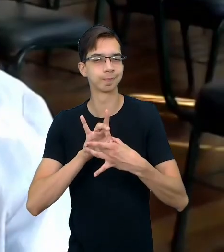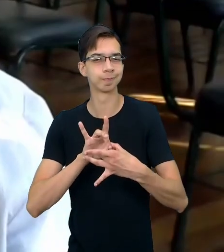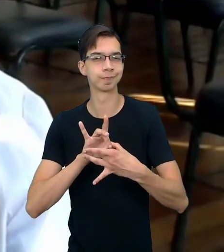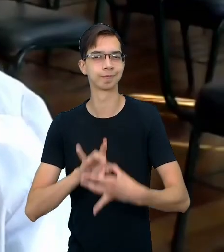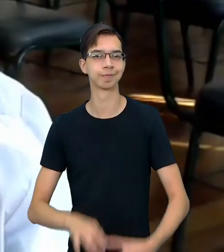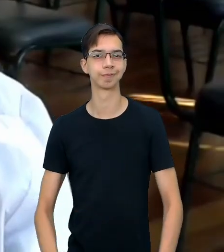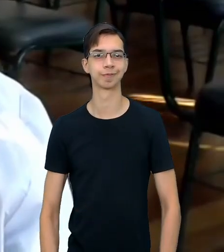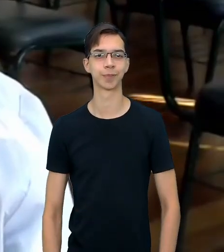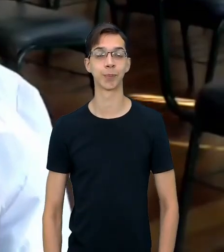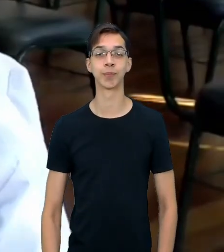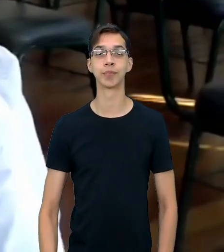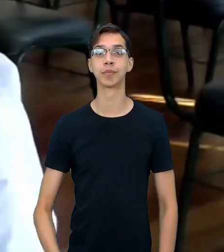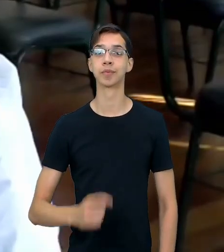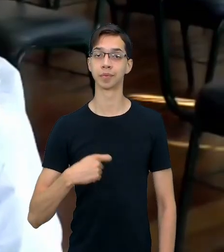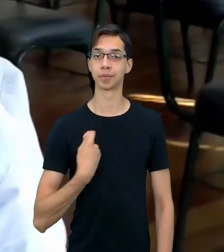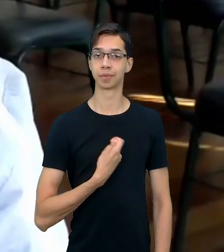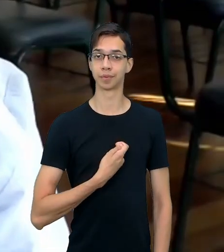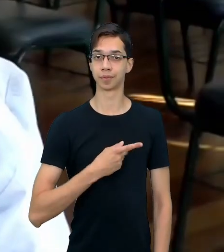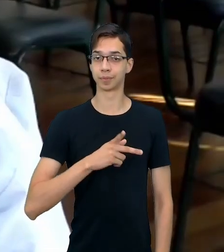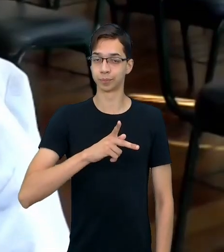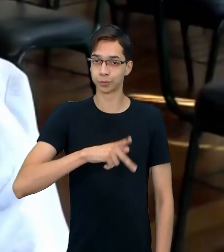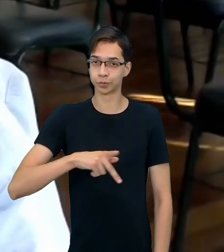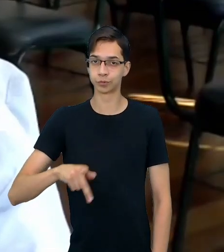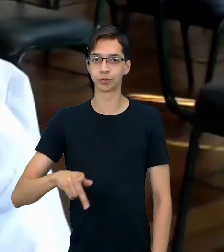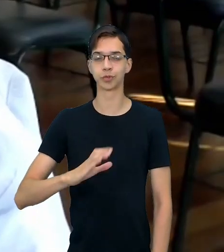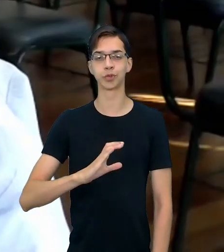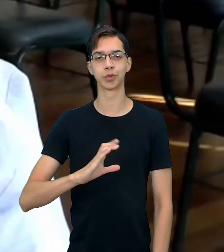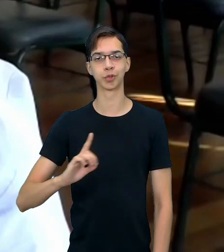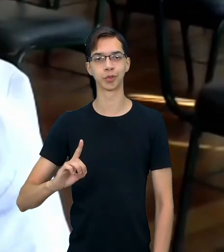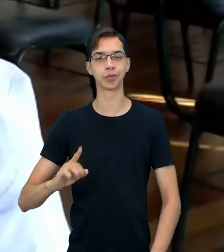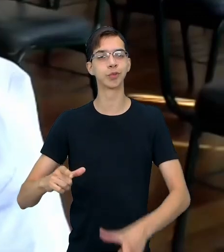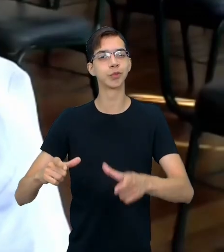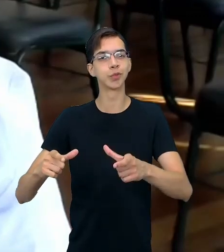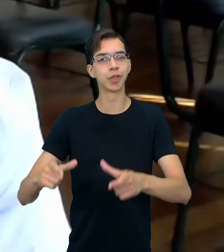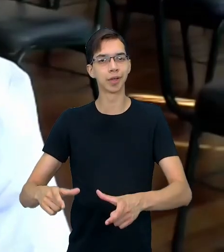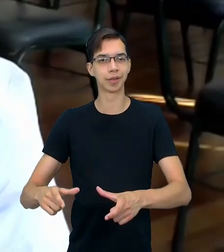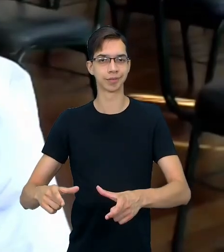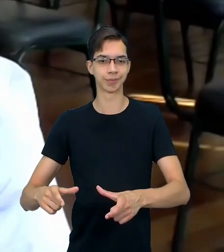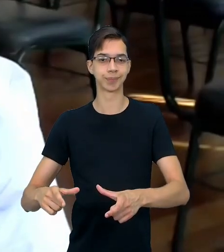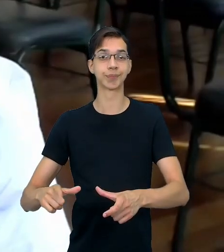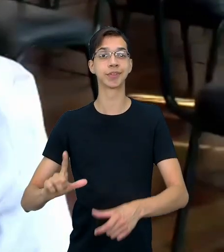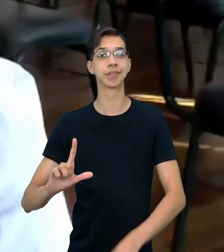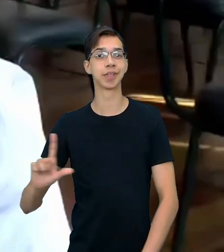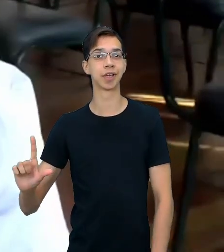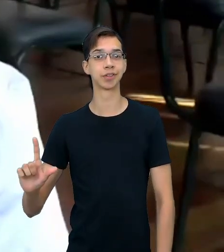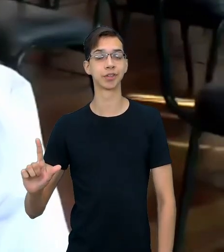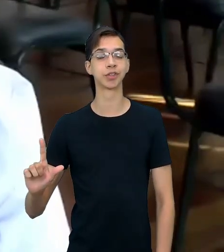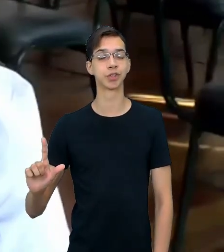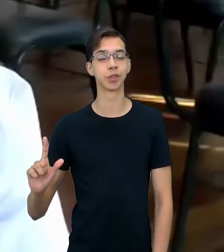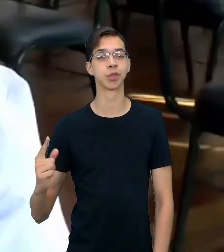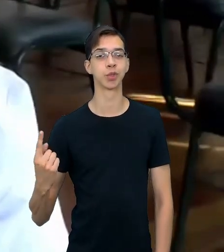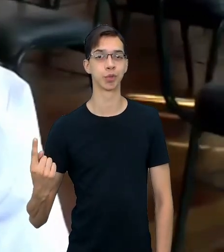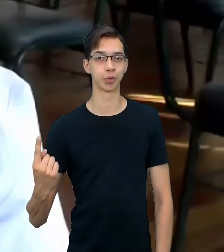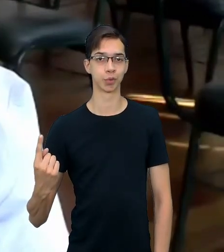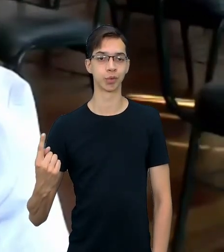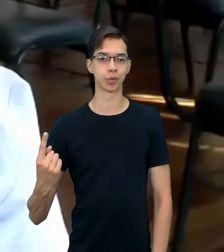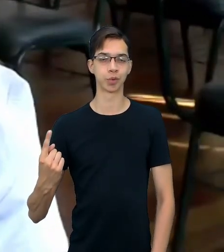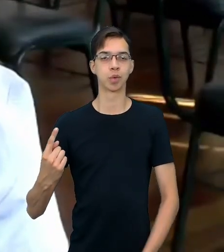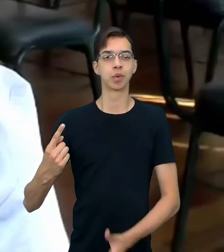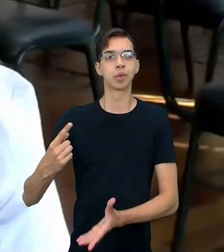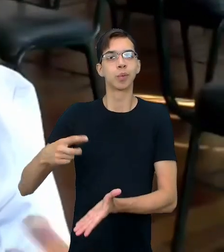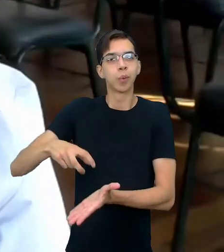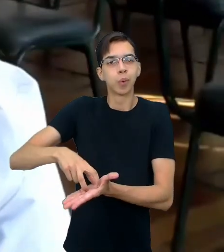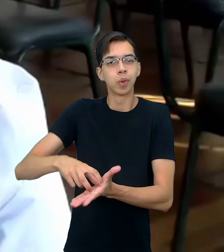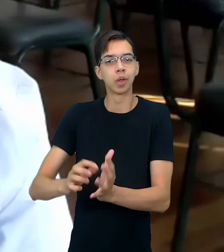como professora coordenadora do Núcleo Pedagógico da Diretoria de Ensino Leste 1, onde eu desenvolvo um trabalho com a